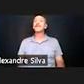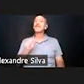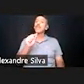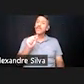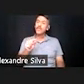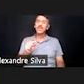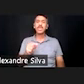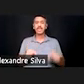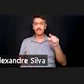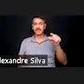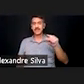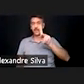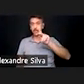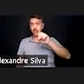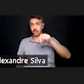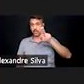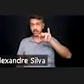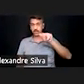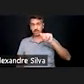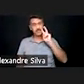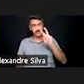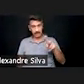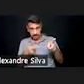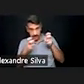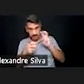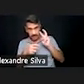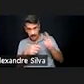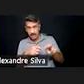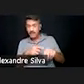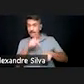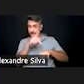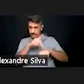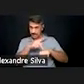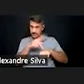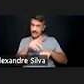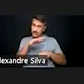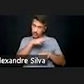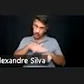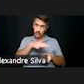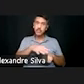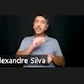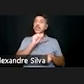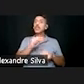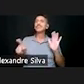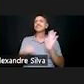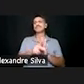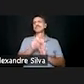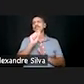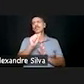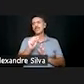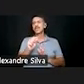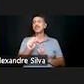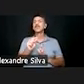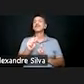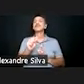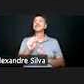coquina, se vocês observarem, a rocha como um todo é somente constituída